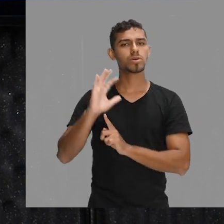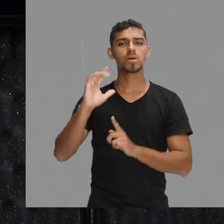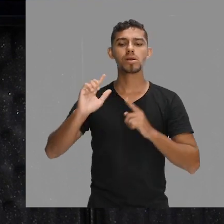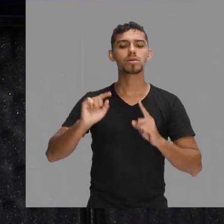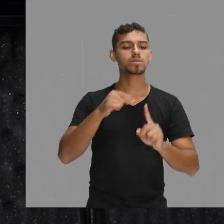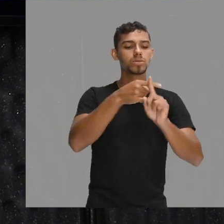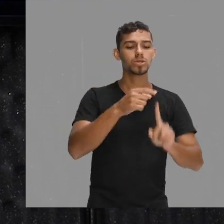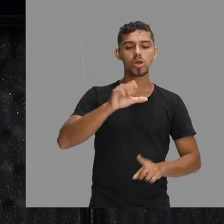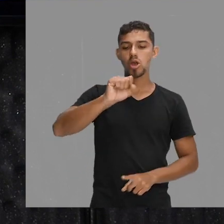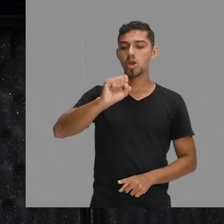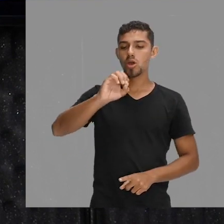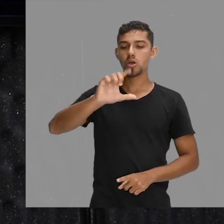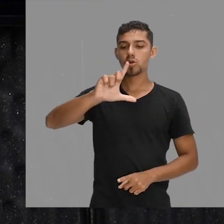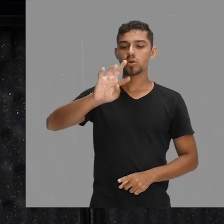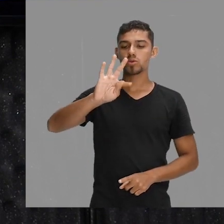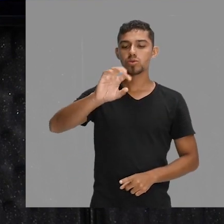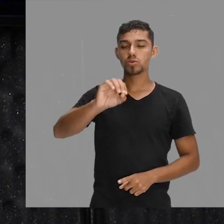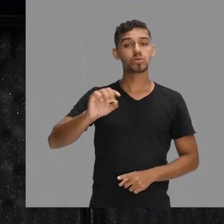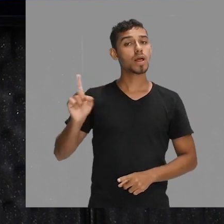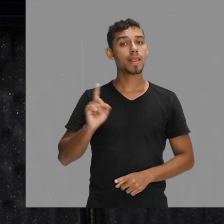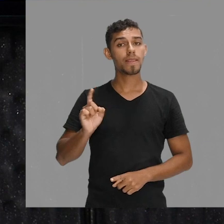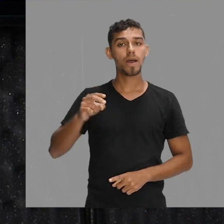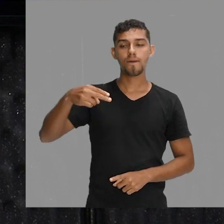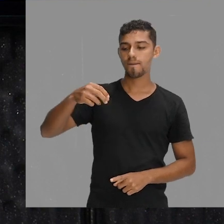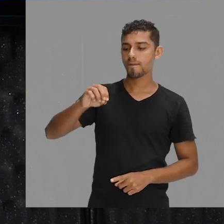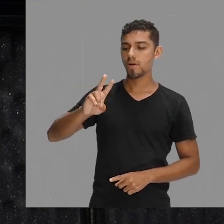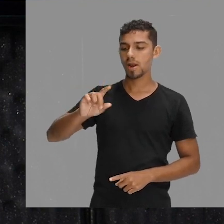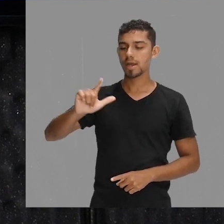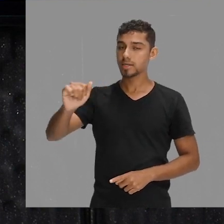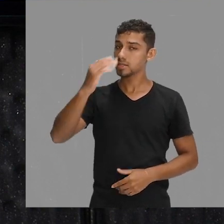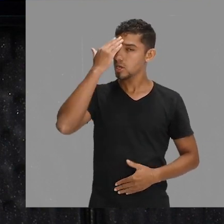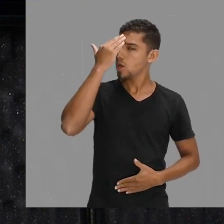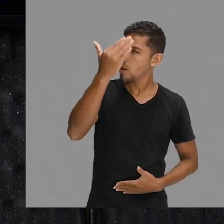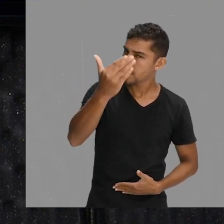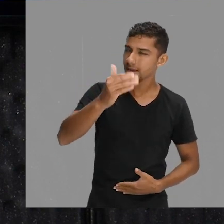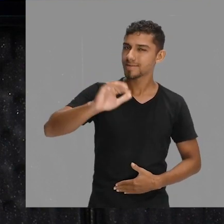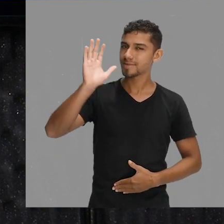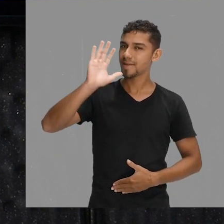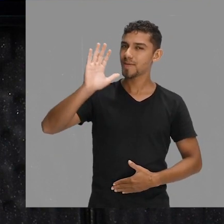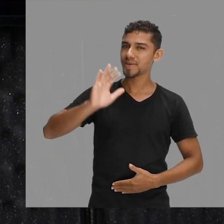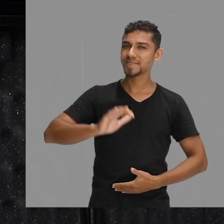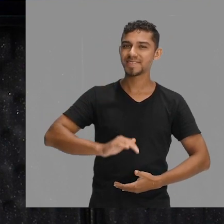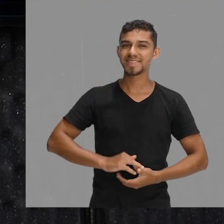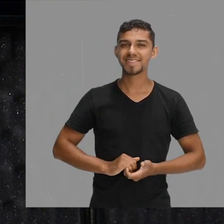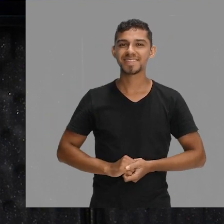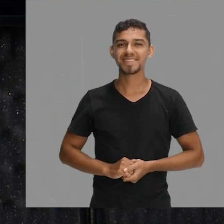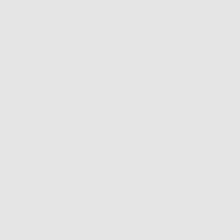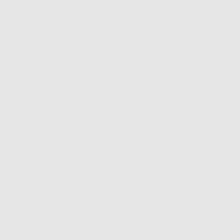Pela adição de solutos não voláteis. Tudo bem? Obrigado e até a próxima.